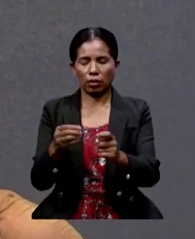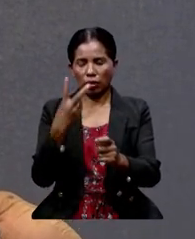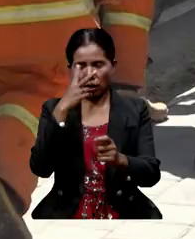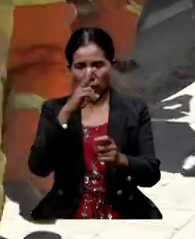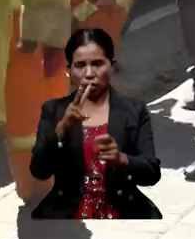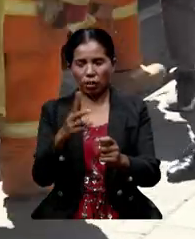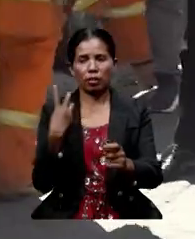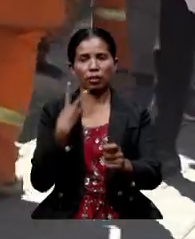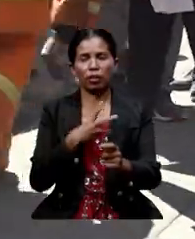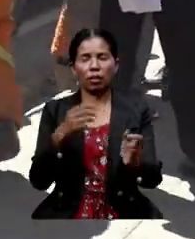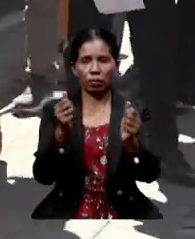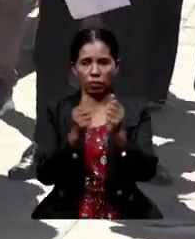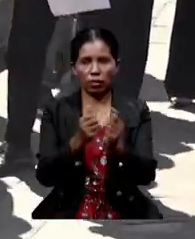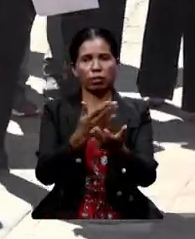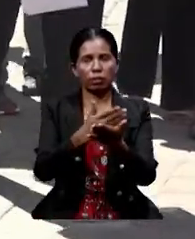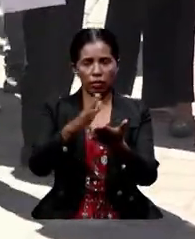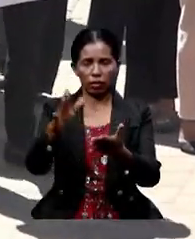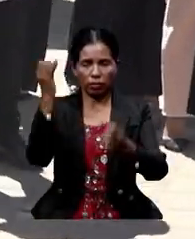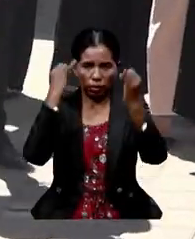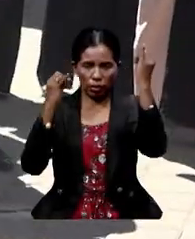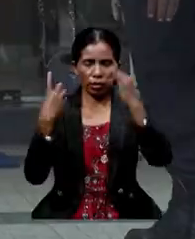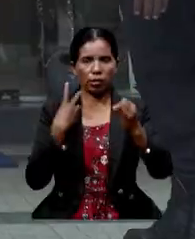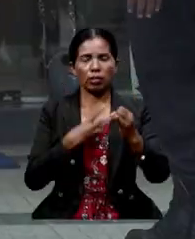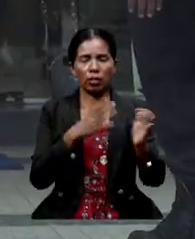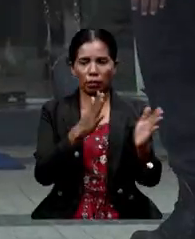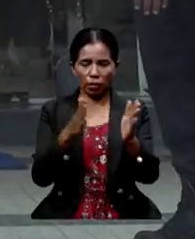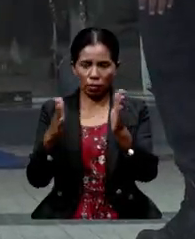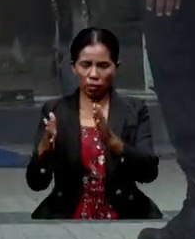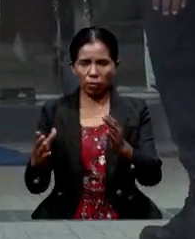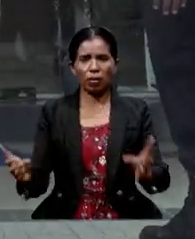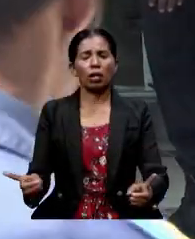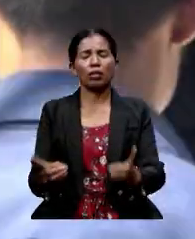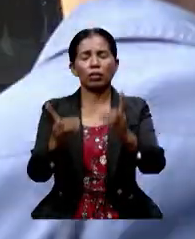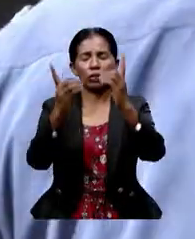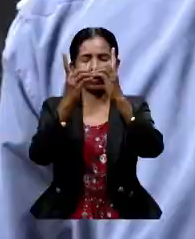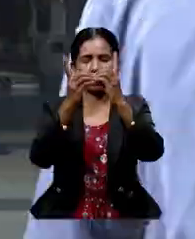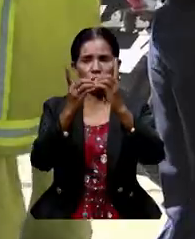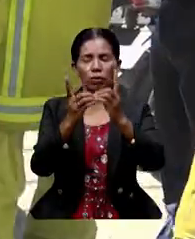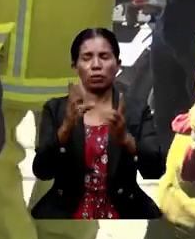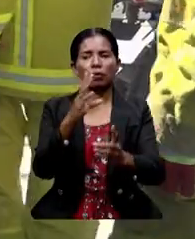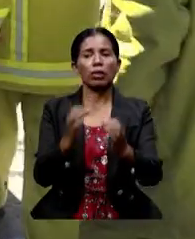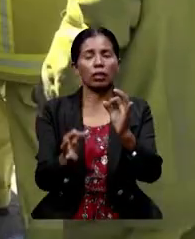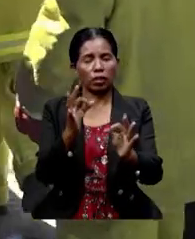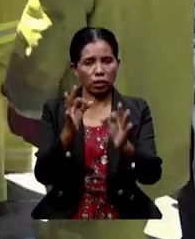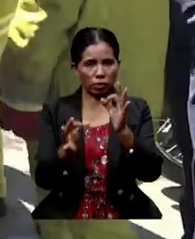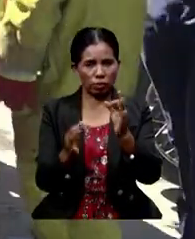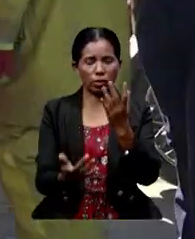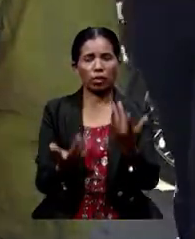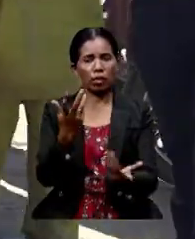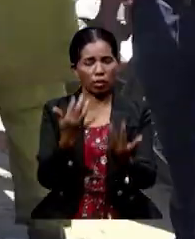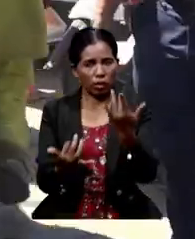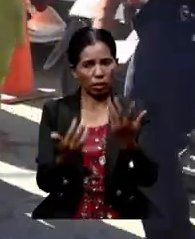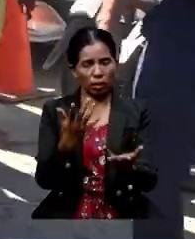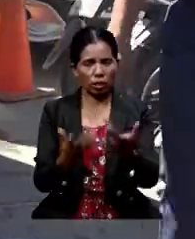vamos tentar melhorar e estarmos mais preparados para uma situação real. Portanto, estaremos mais prontos